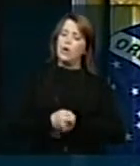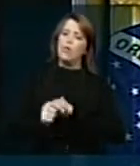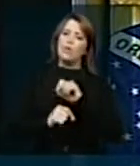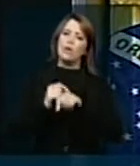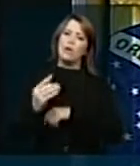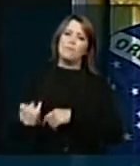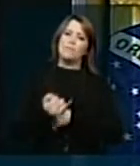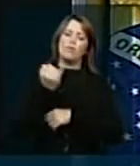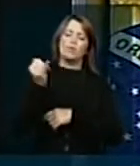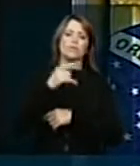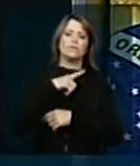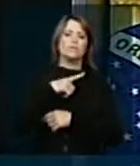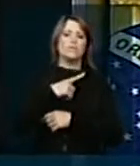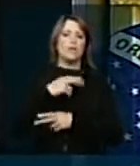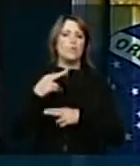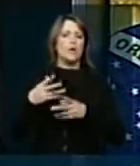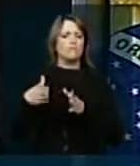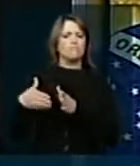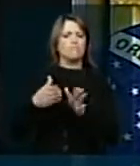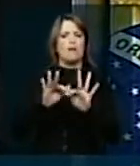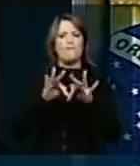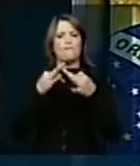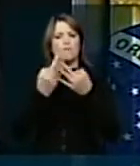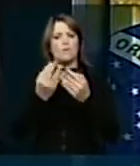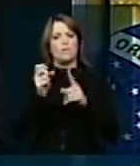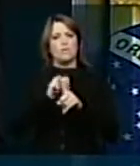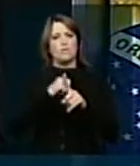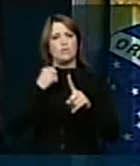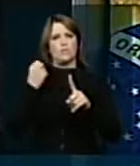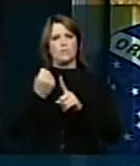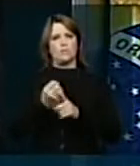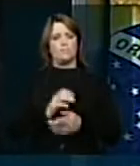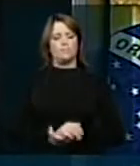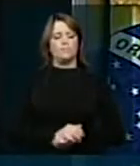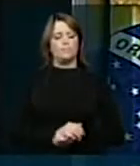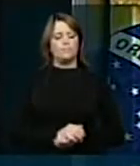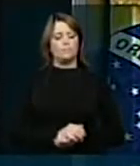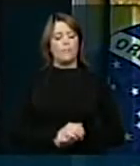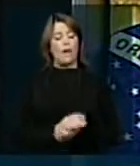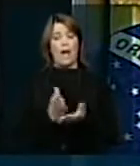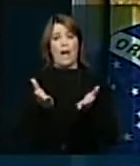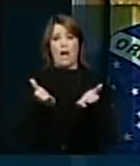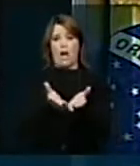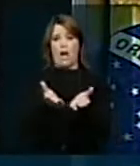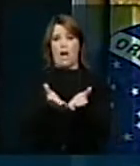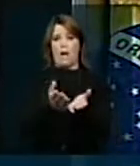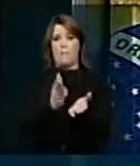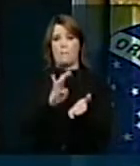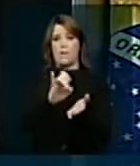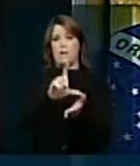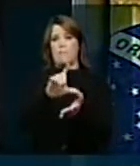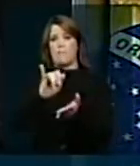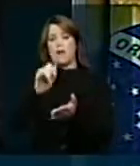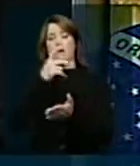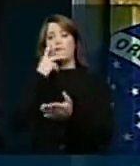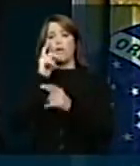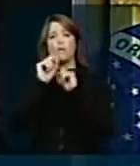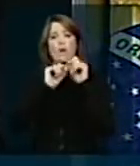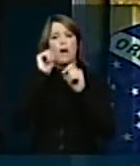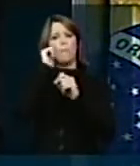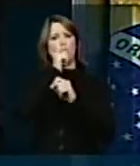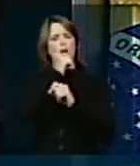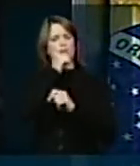o importante papel de eixo da família e da sociedade. A Bíblia fala que a mulher sábia edifica a